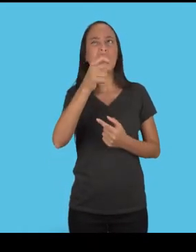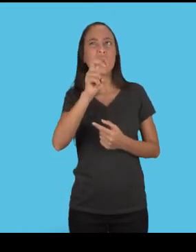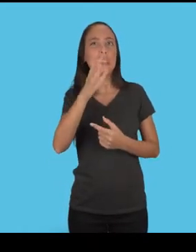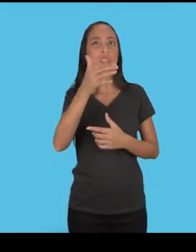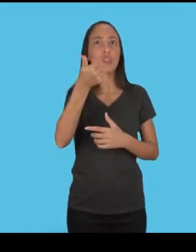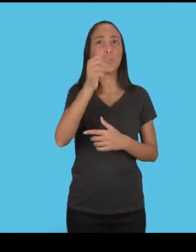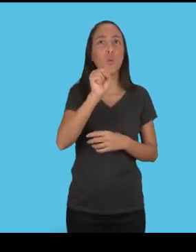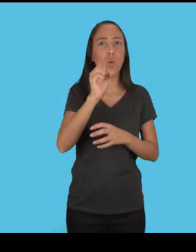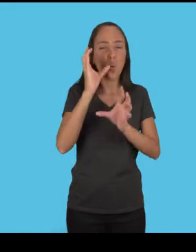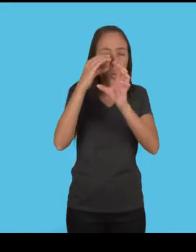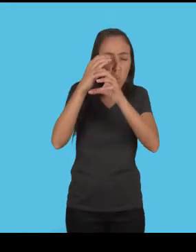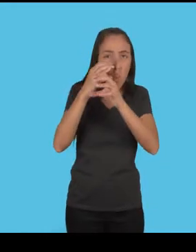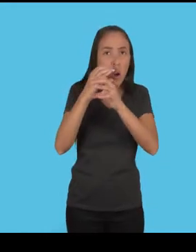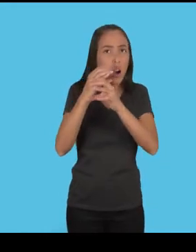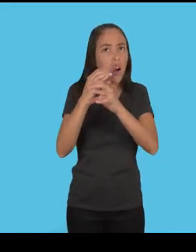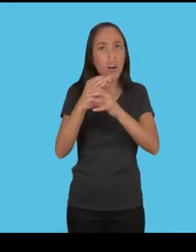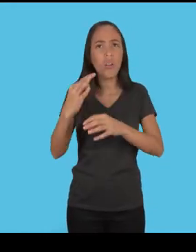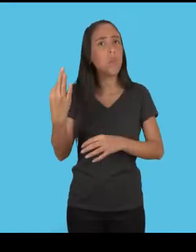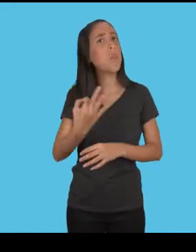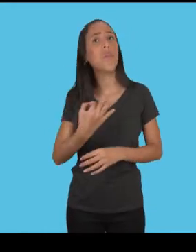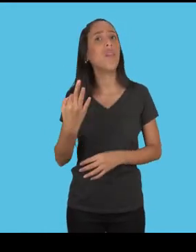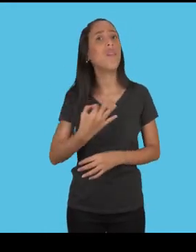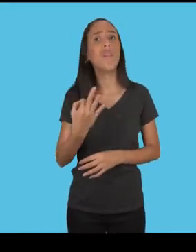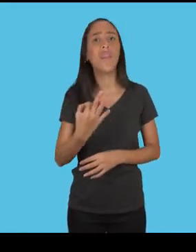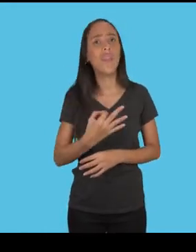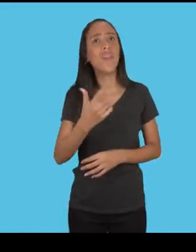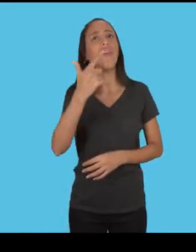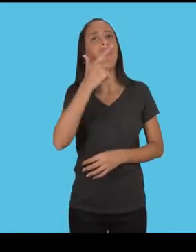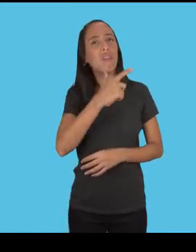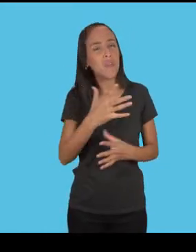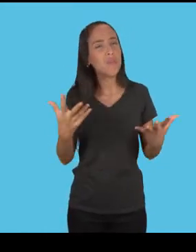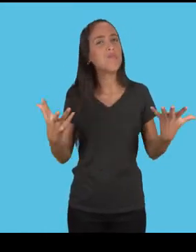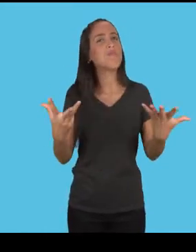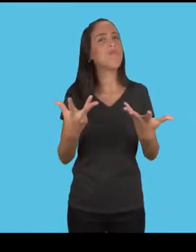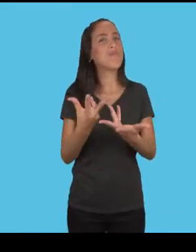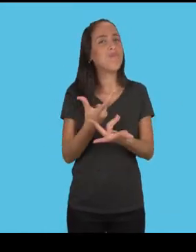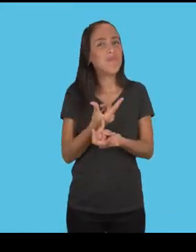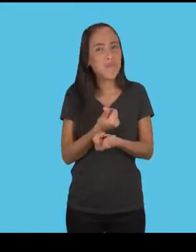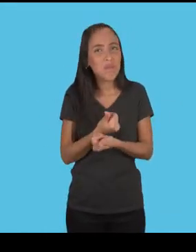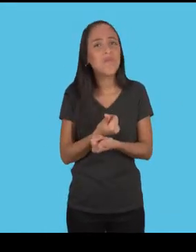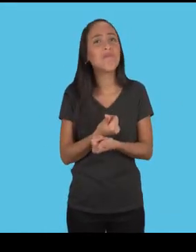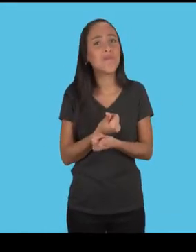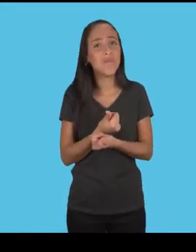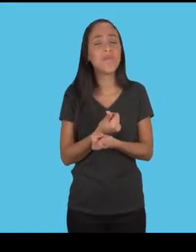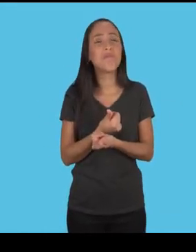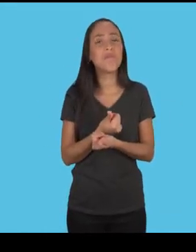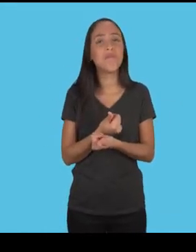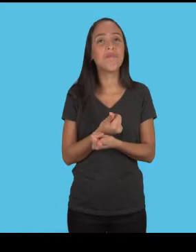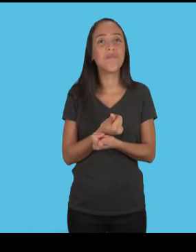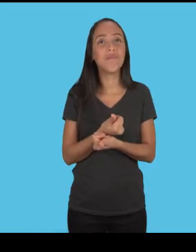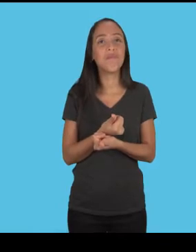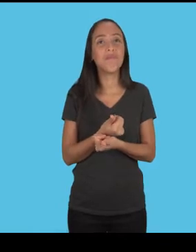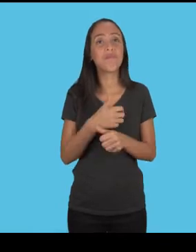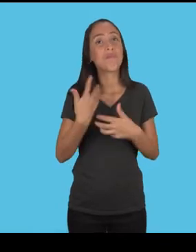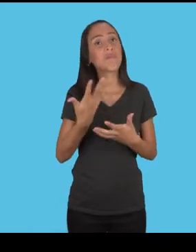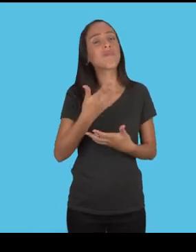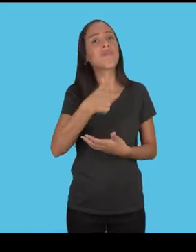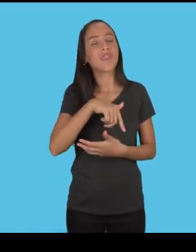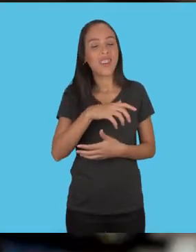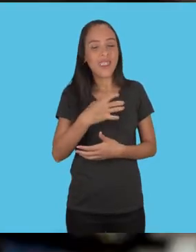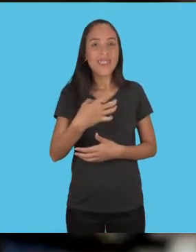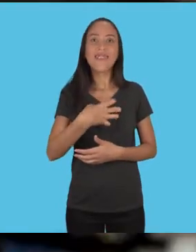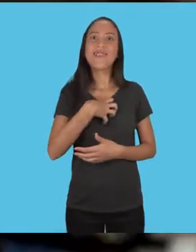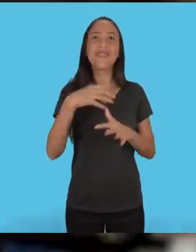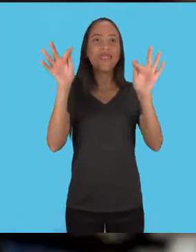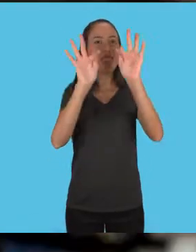microscópios inteiros, perfeitos, funcionando maravilhosamente. E a gente ficou muito